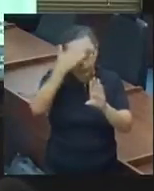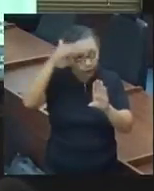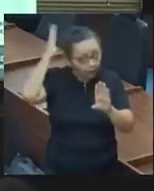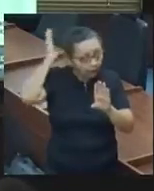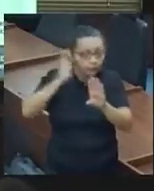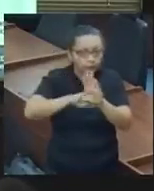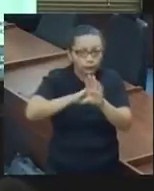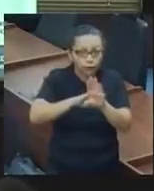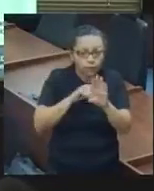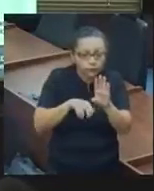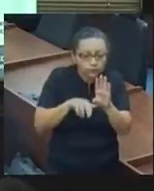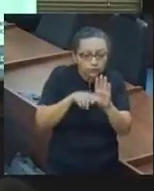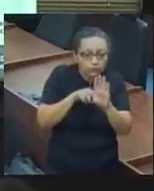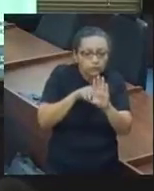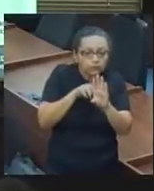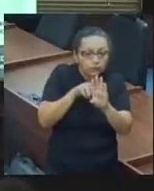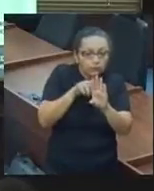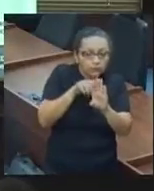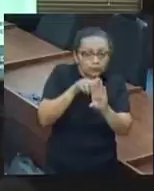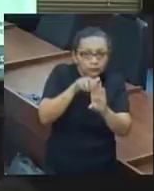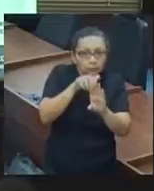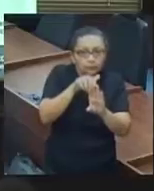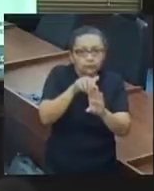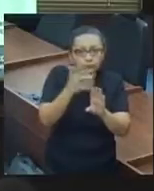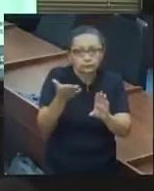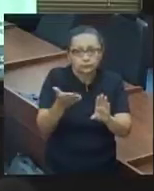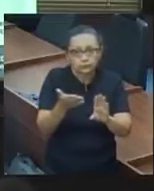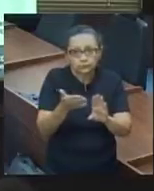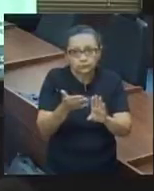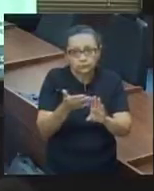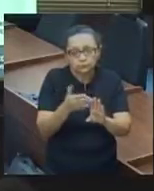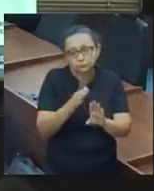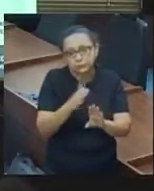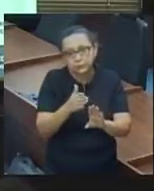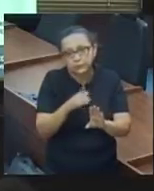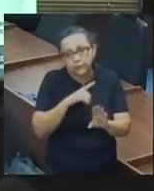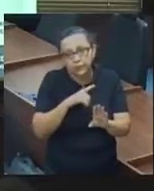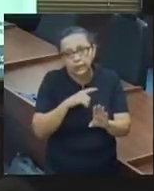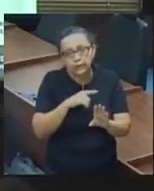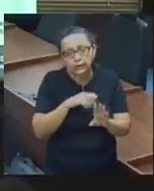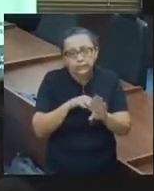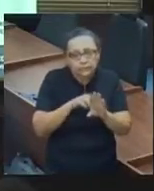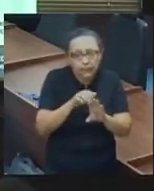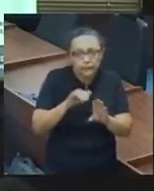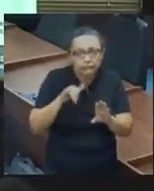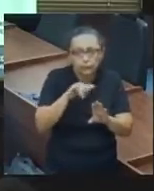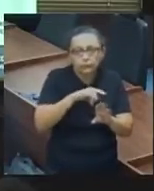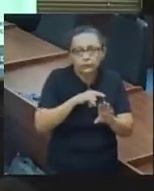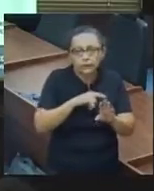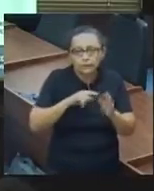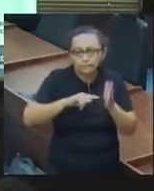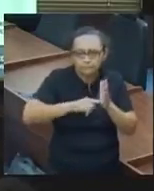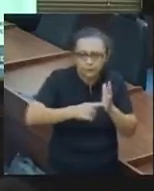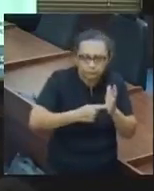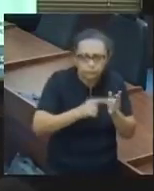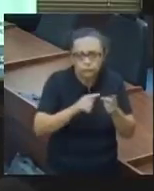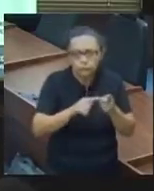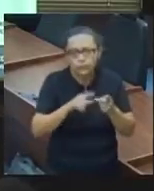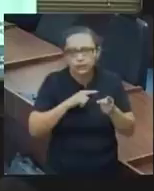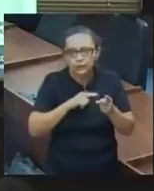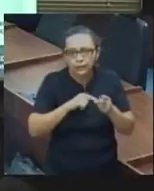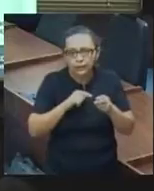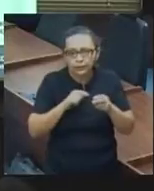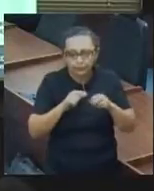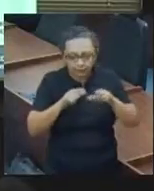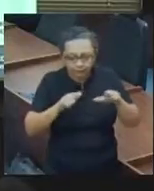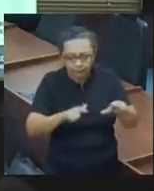subiu a escada de um avião que em geral é tem parafuso batente é parafusado o piso